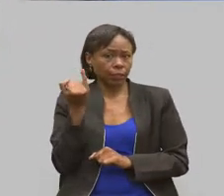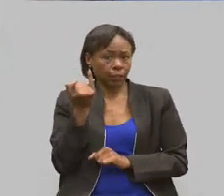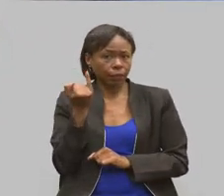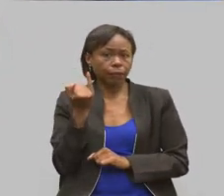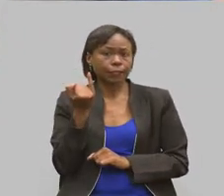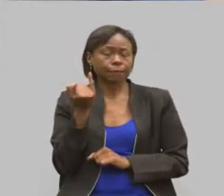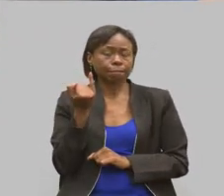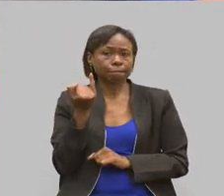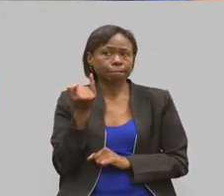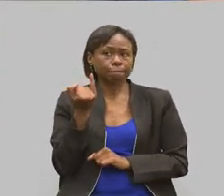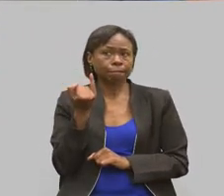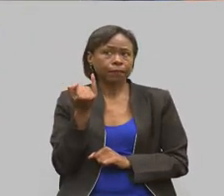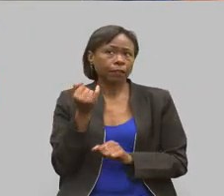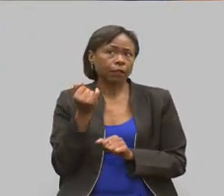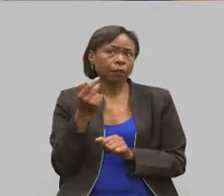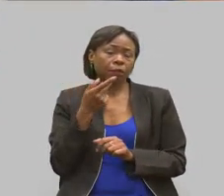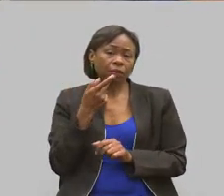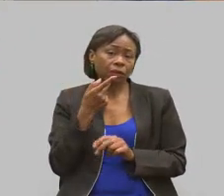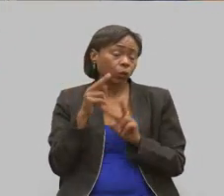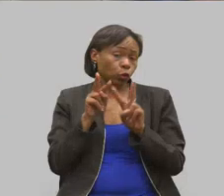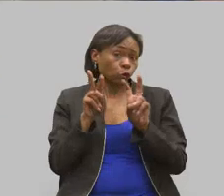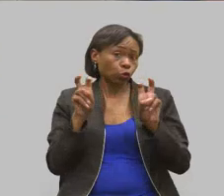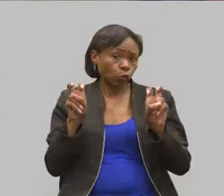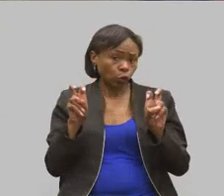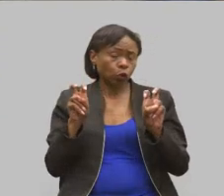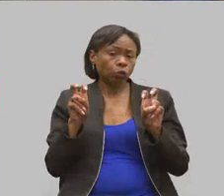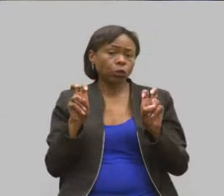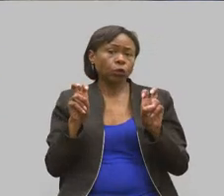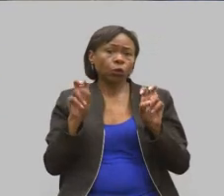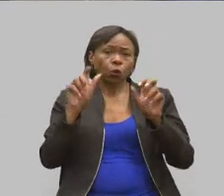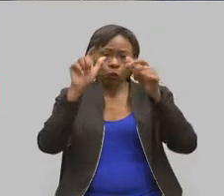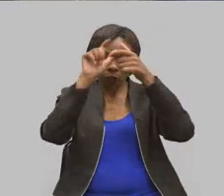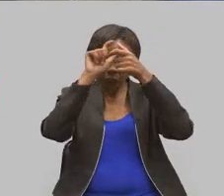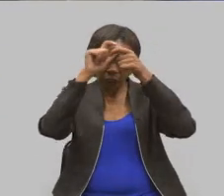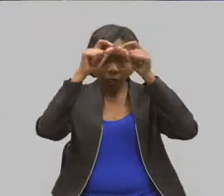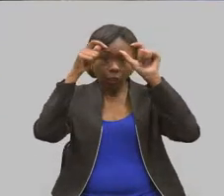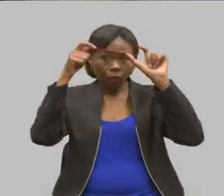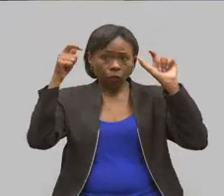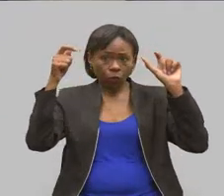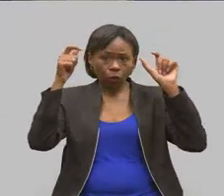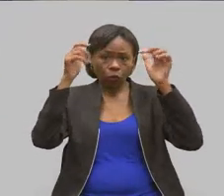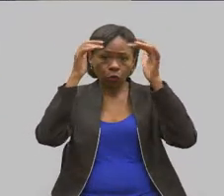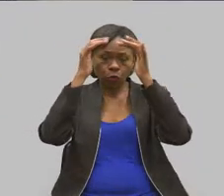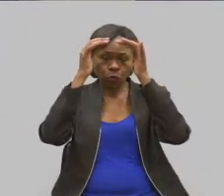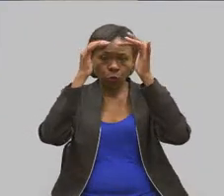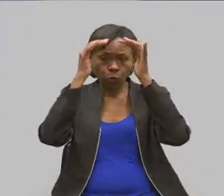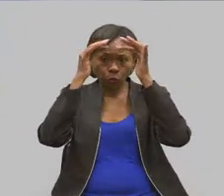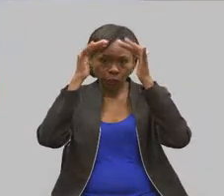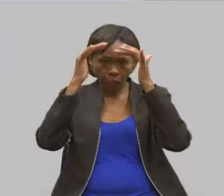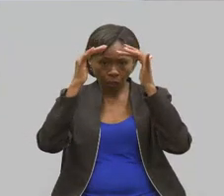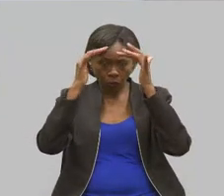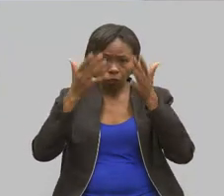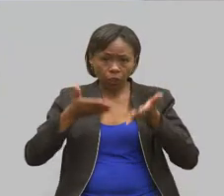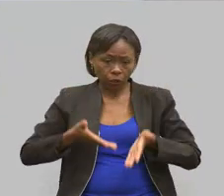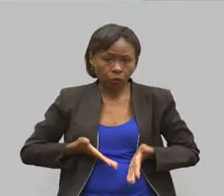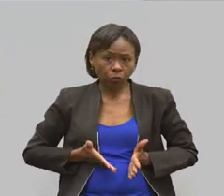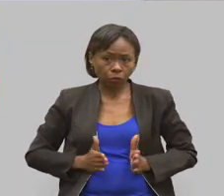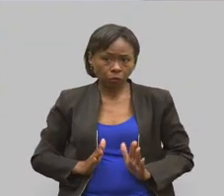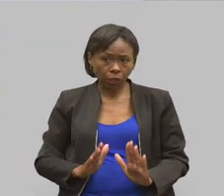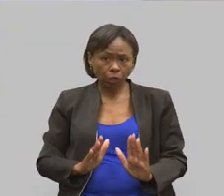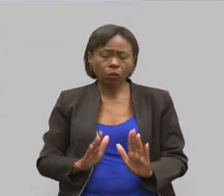nos transtornos do neurodesenvolvimento primeiramente eh a gente vê eh pouquíssimo se falar né